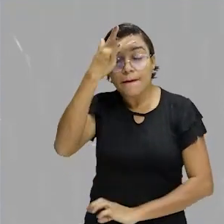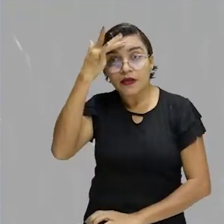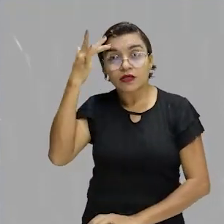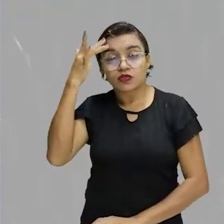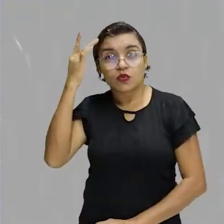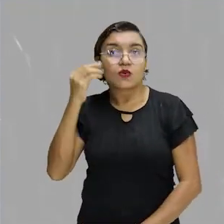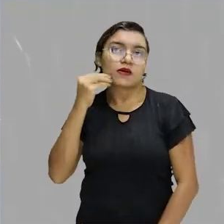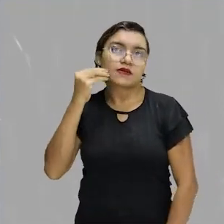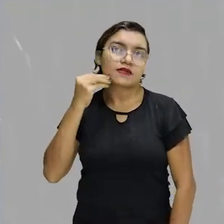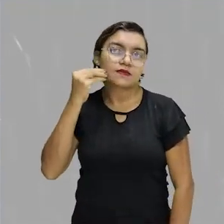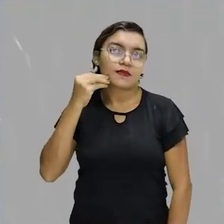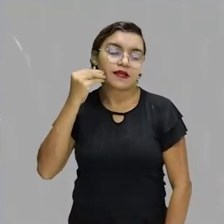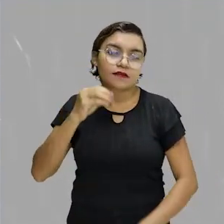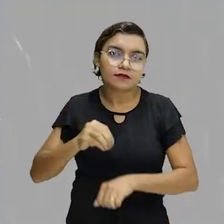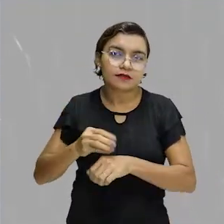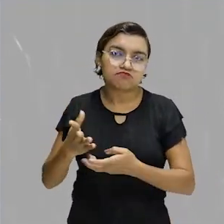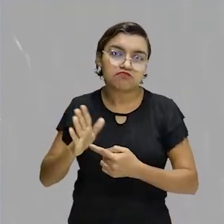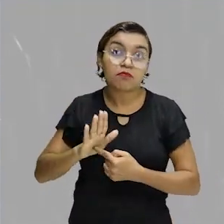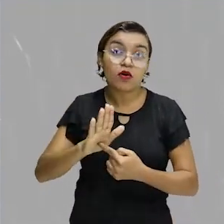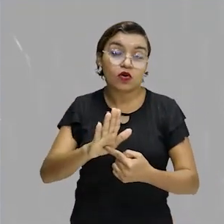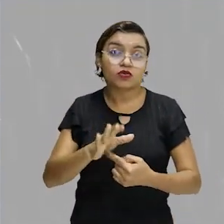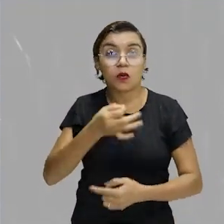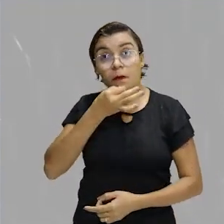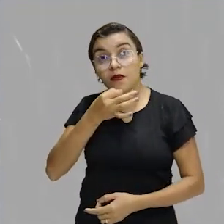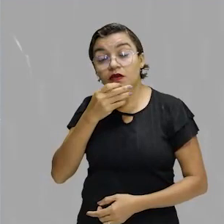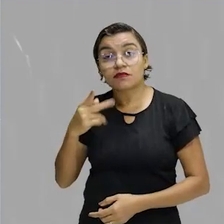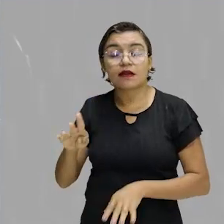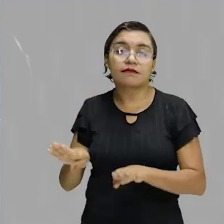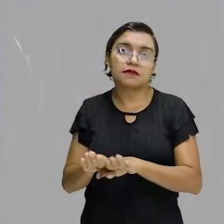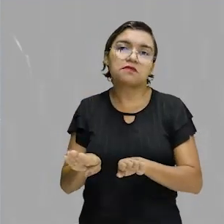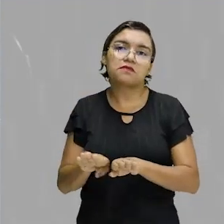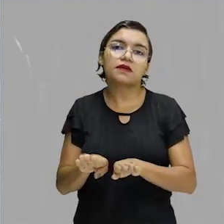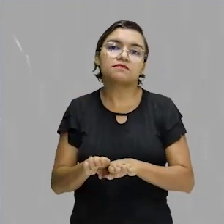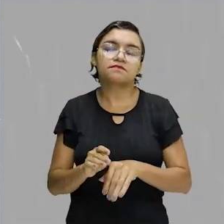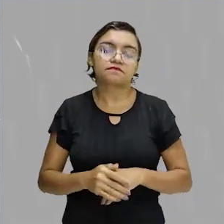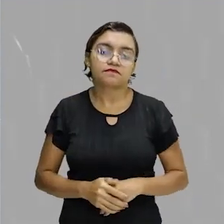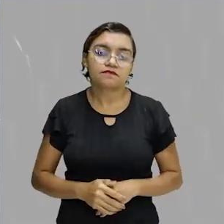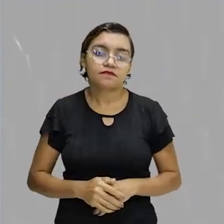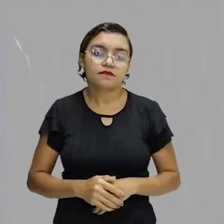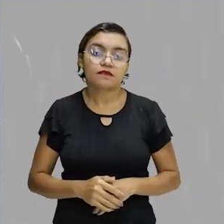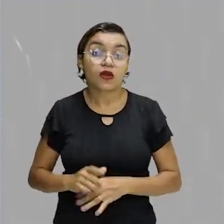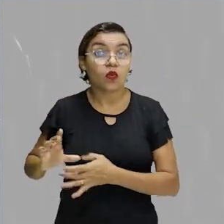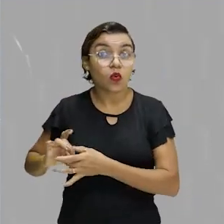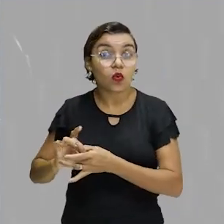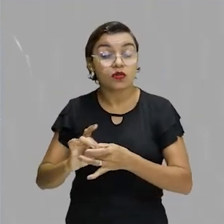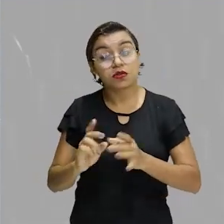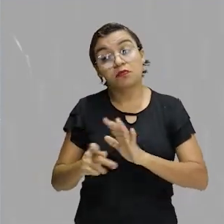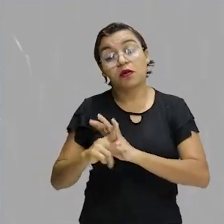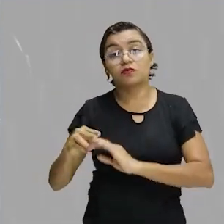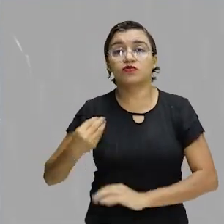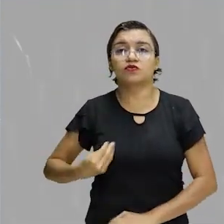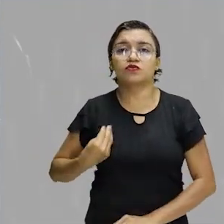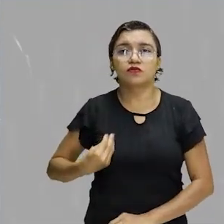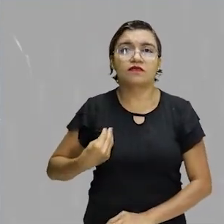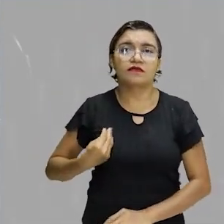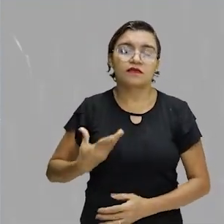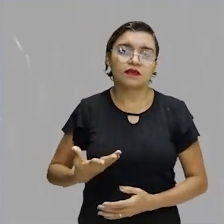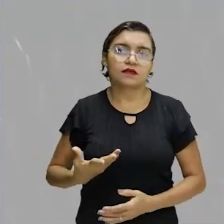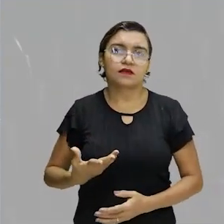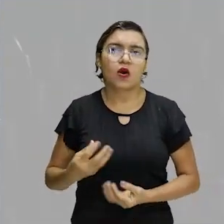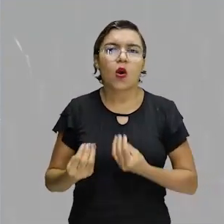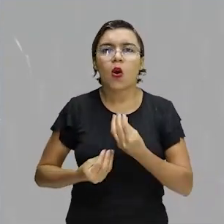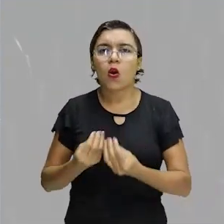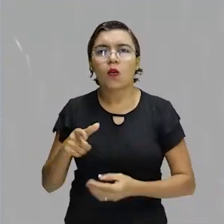suas experiências e opiniões, considerando justamente o contexto daquele indivíduo, o que aconteceu e como que aquela pessoa